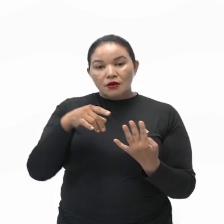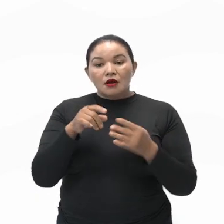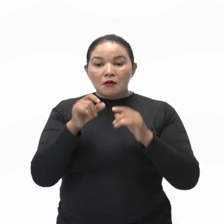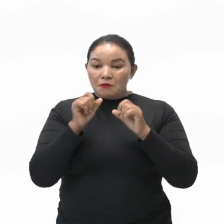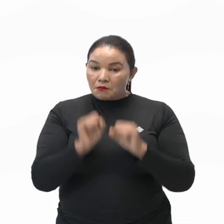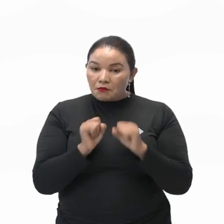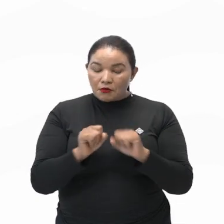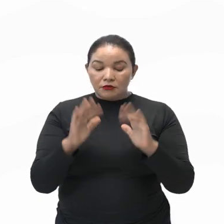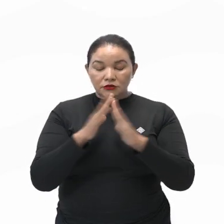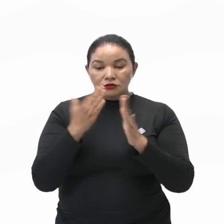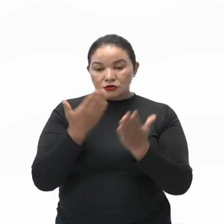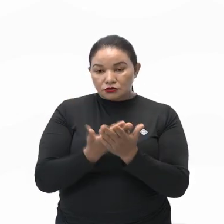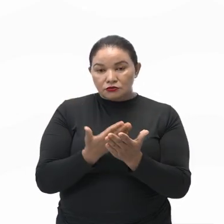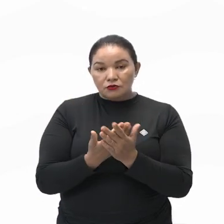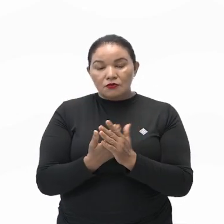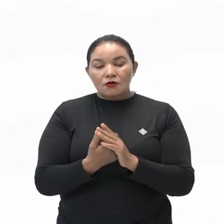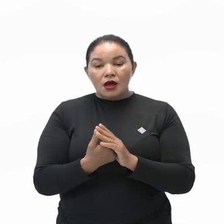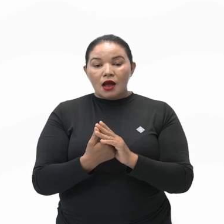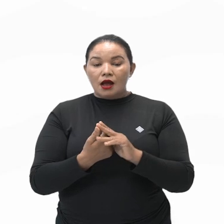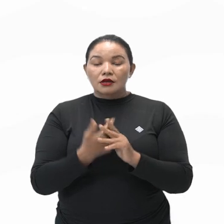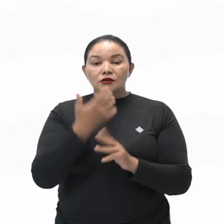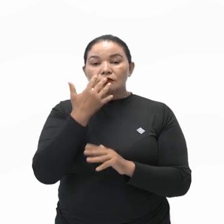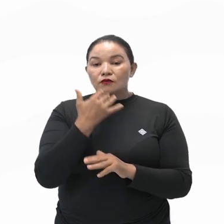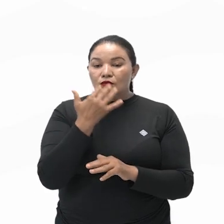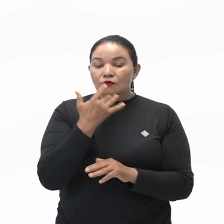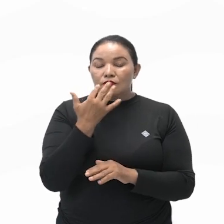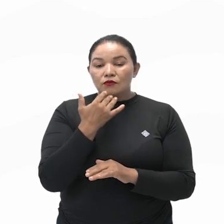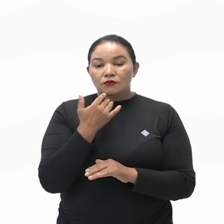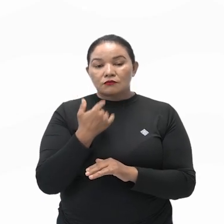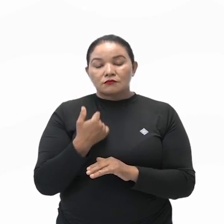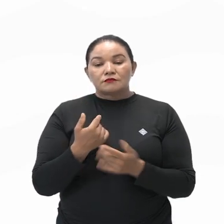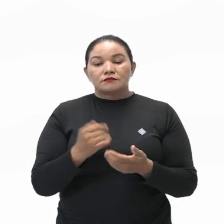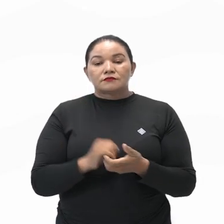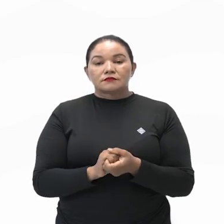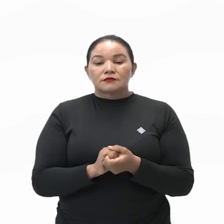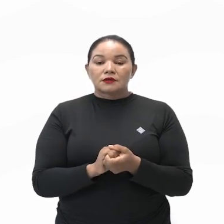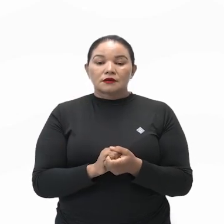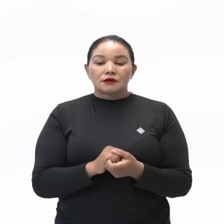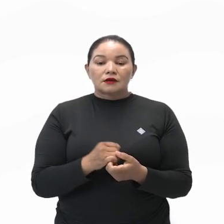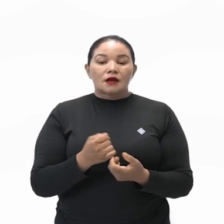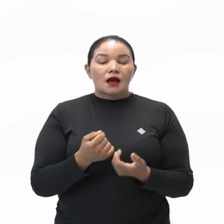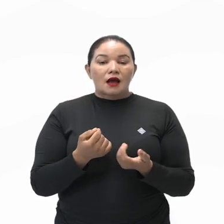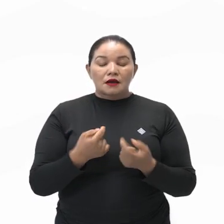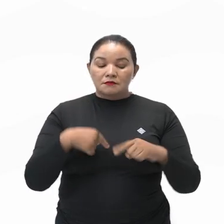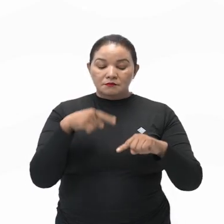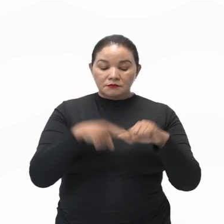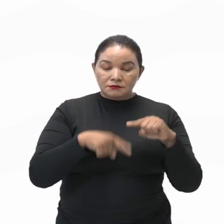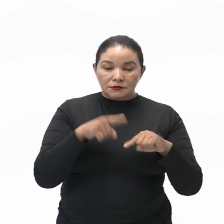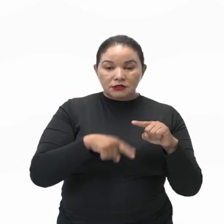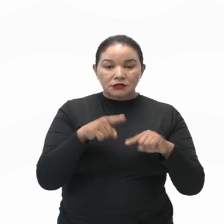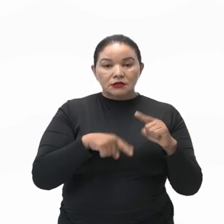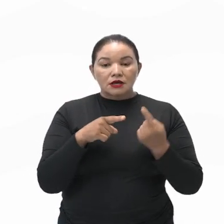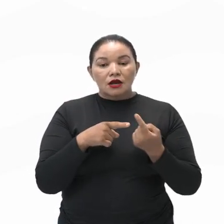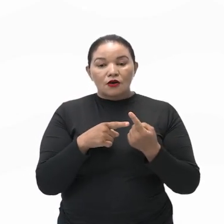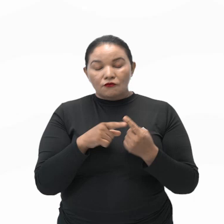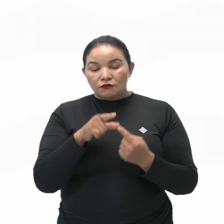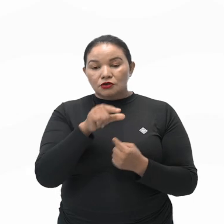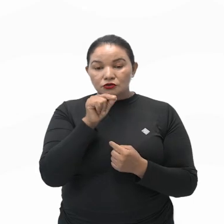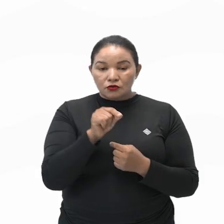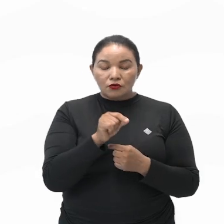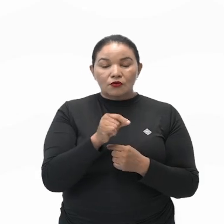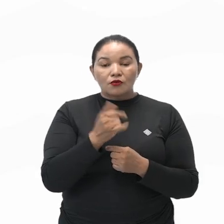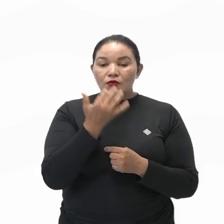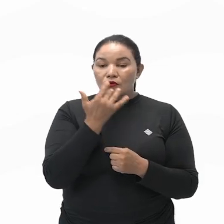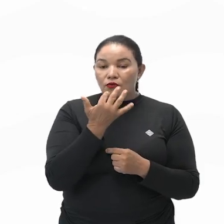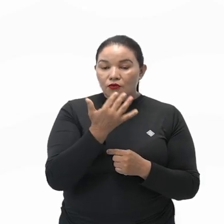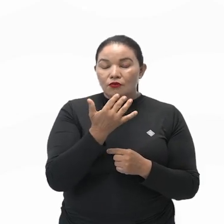escola por cores, né? Dependendo da cor, um material diferente. Então, vocês